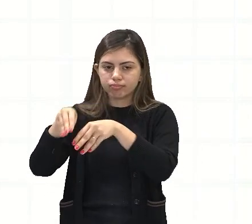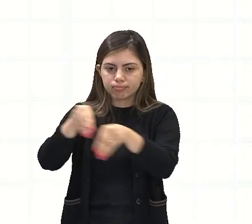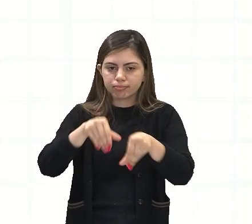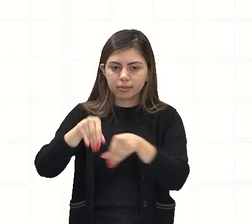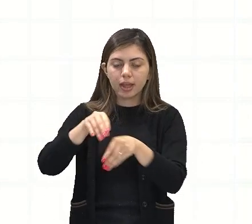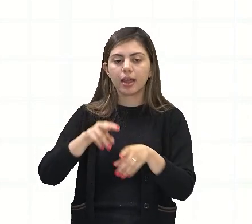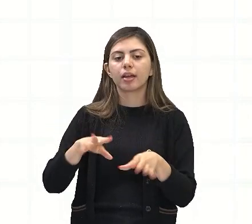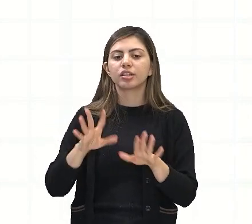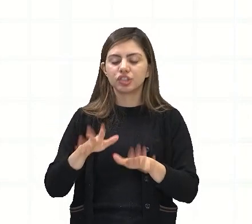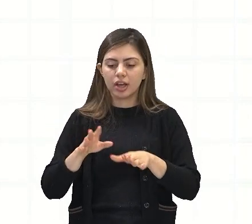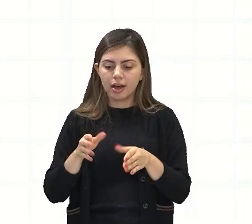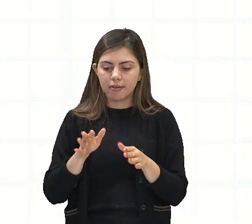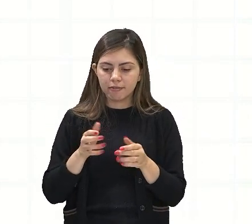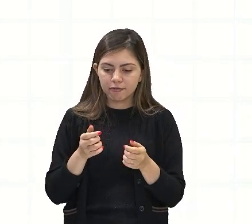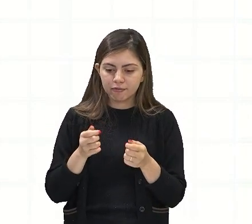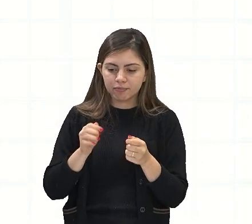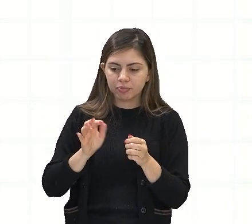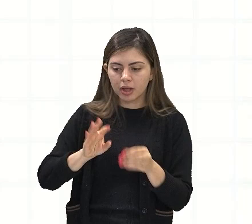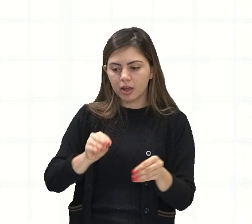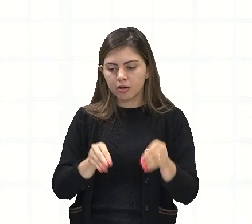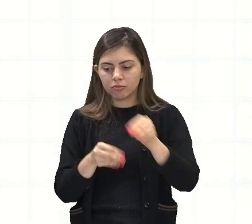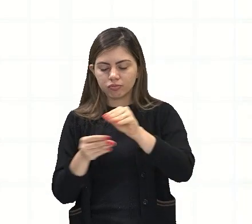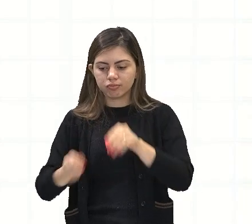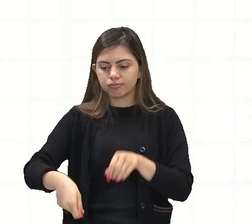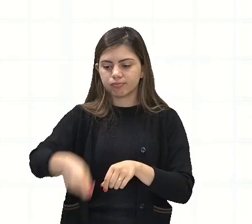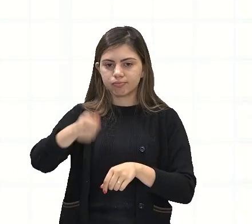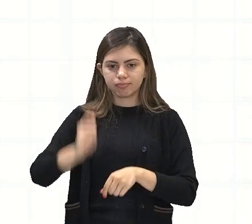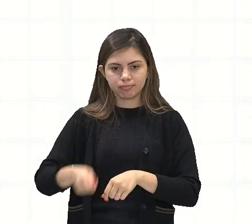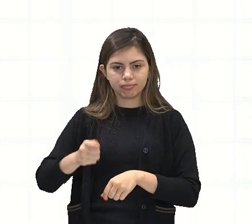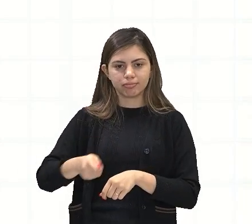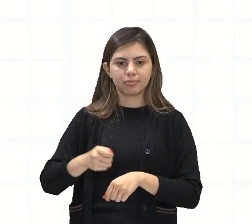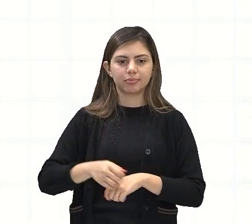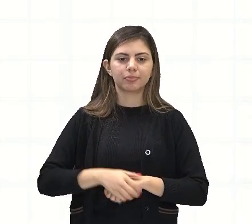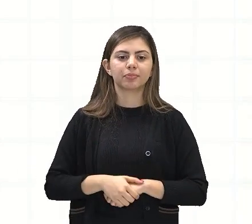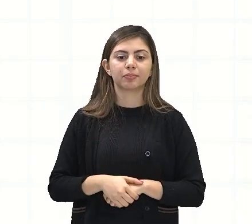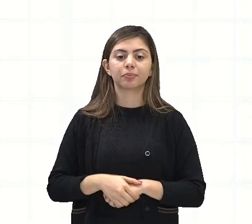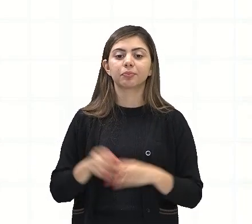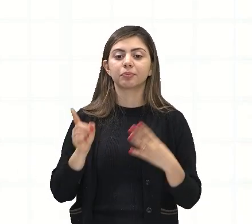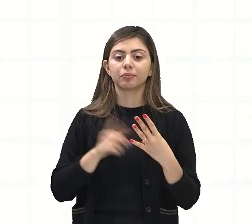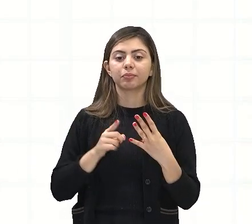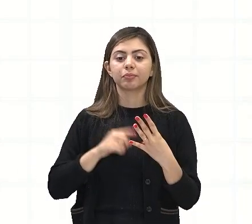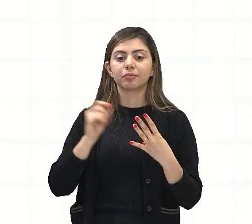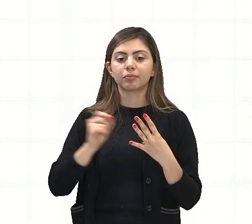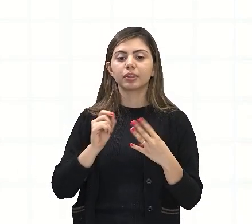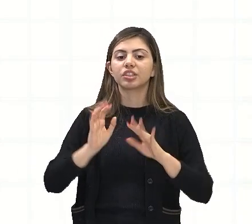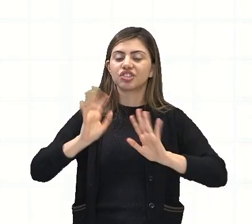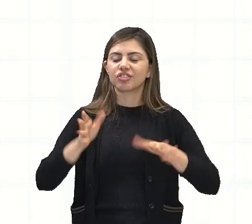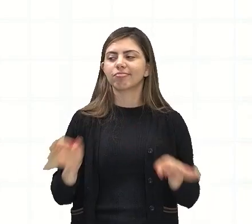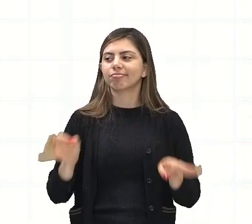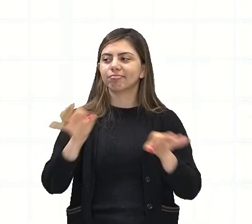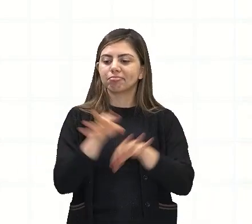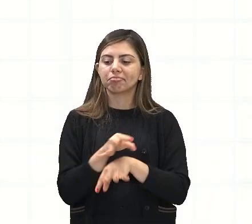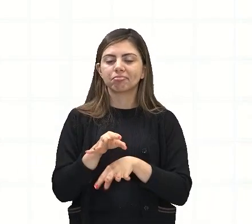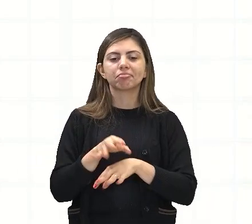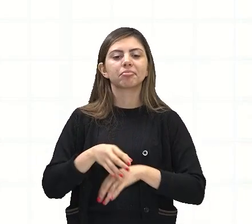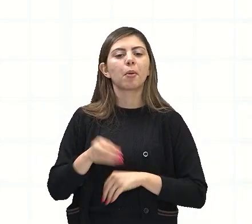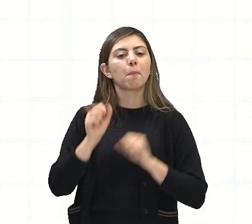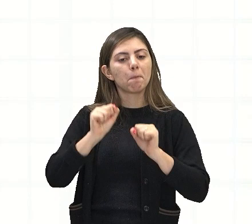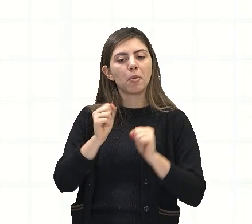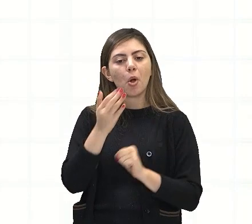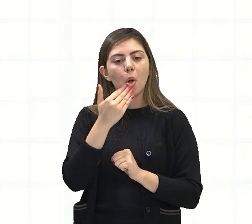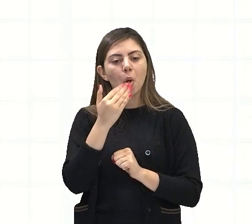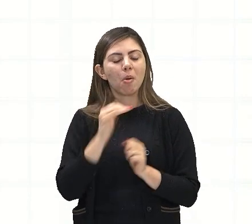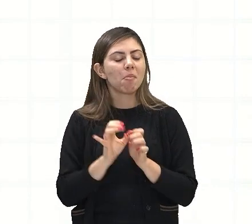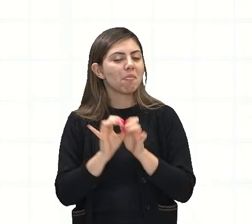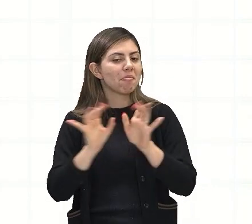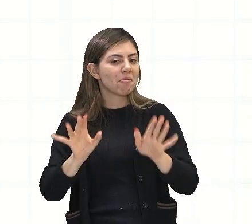omelete. Nunca mais você erre, é a omelete. Quarto passo, está pronta uma omelete deliciosa,